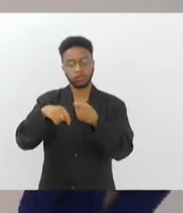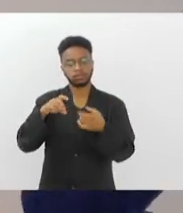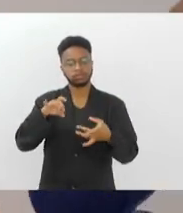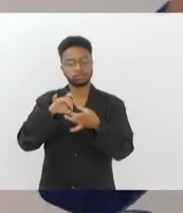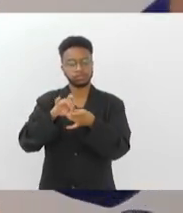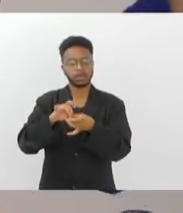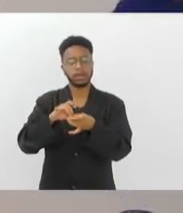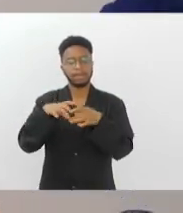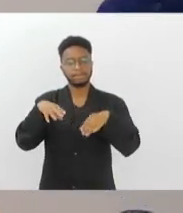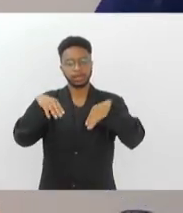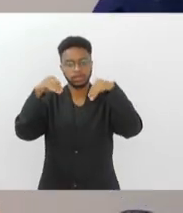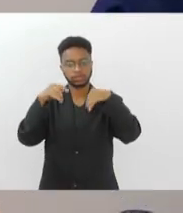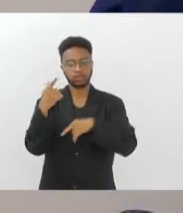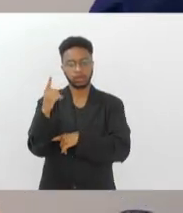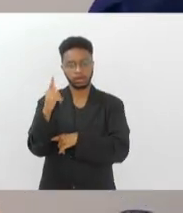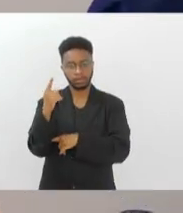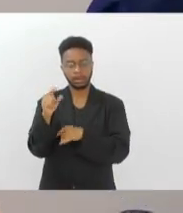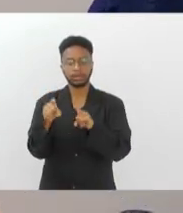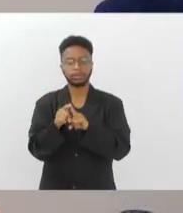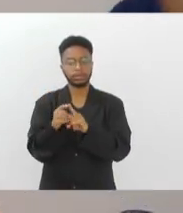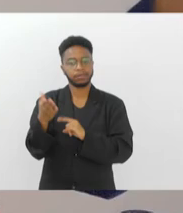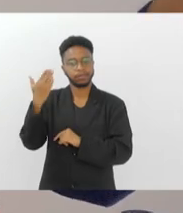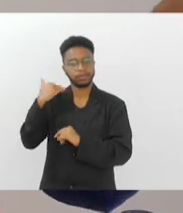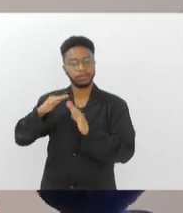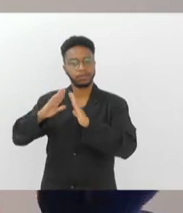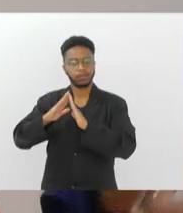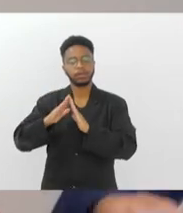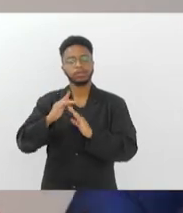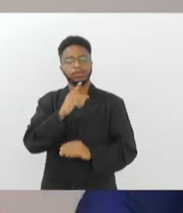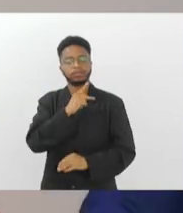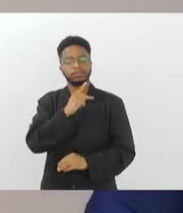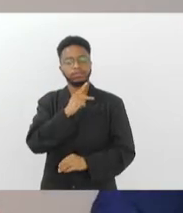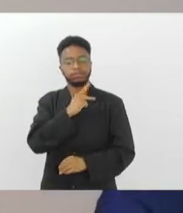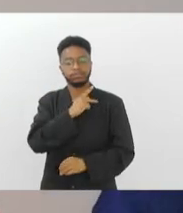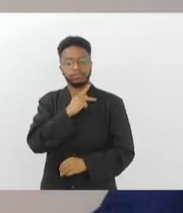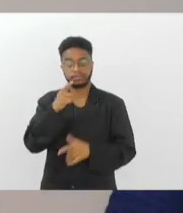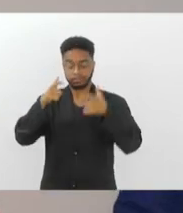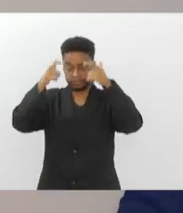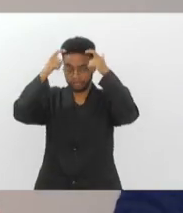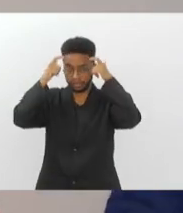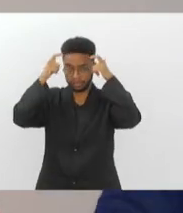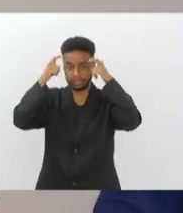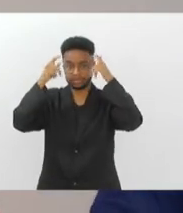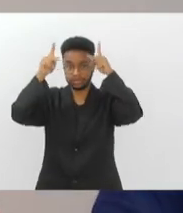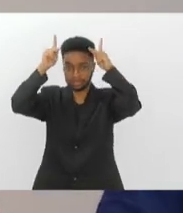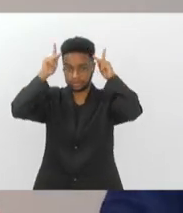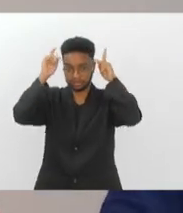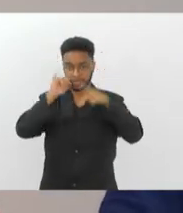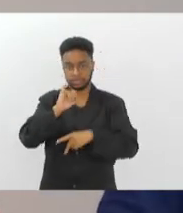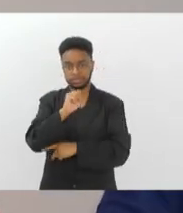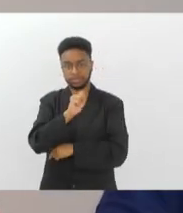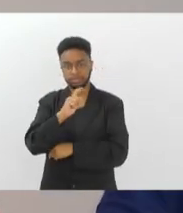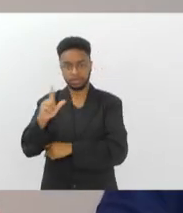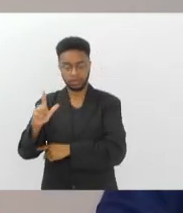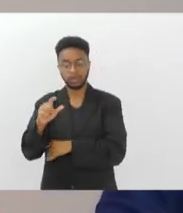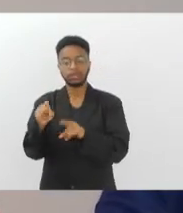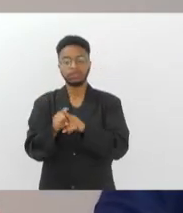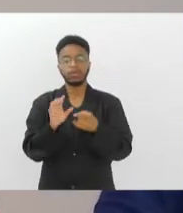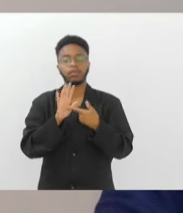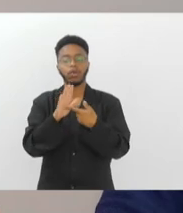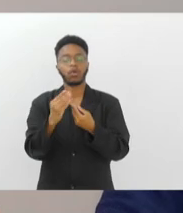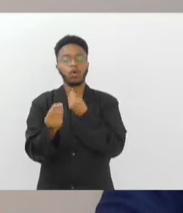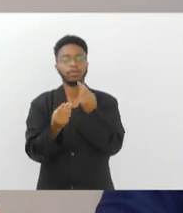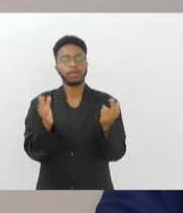antiga residência da nossa princesa Isabel, Redentora, e trazer aqui uma análise mais do ponto de vista da relação